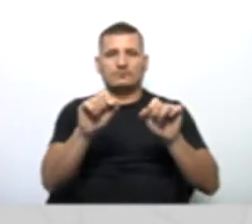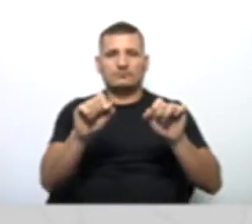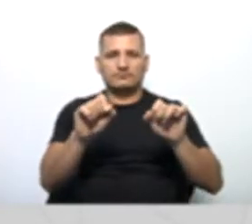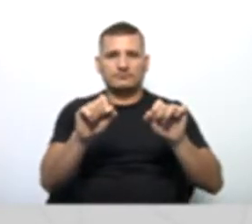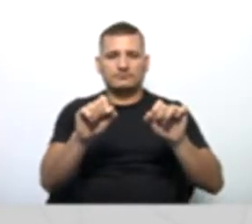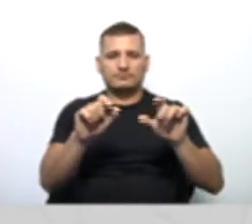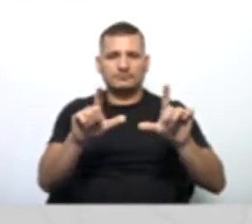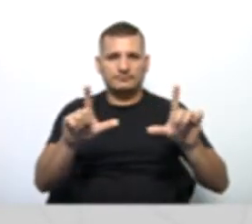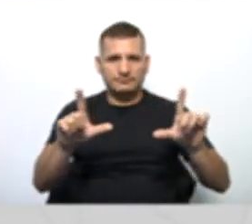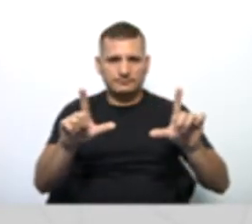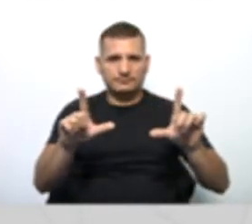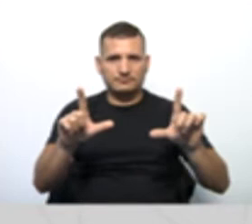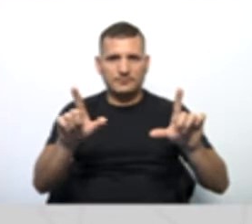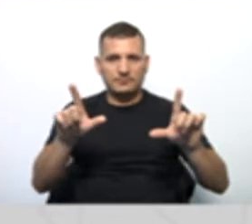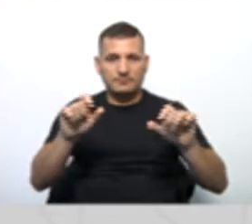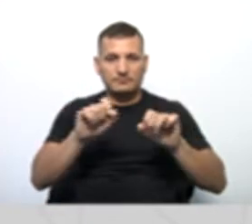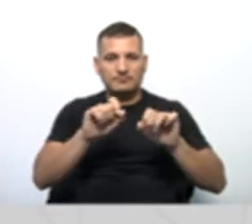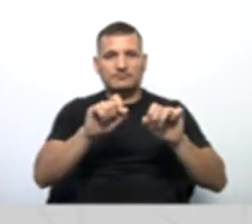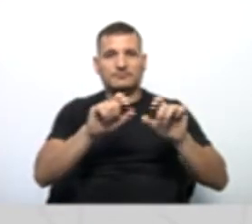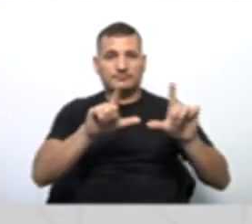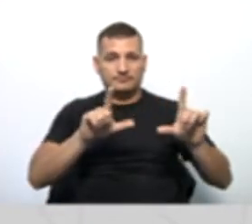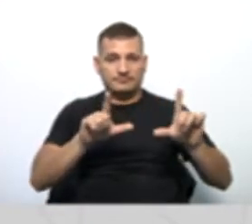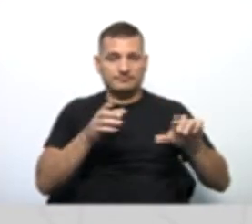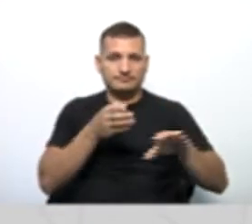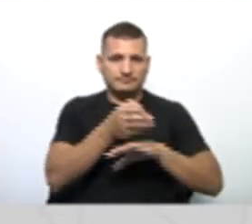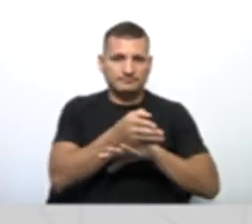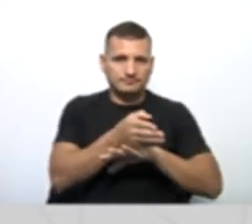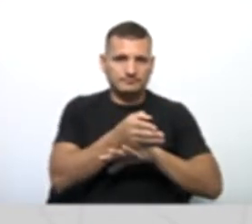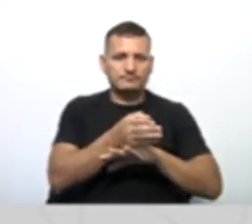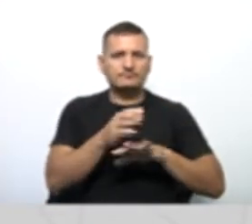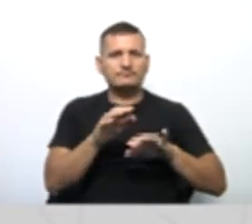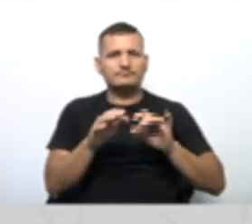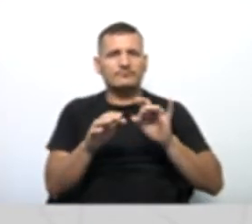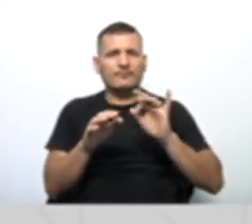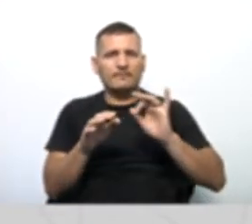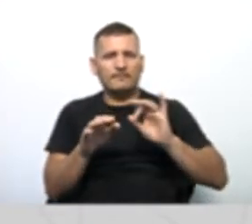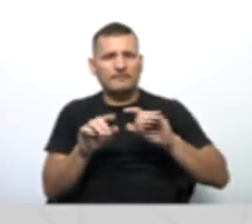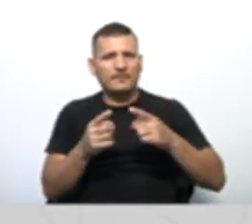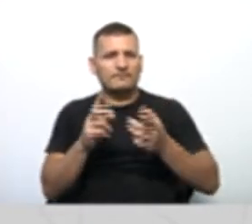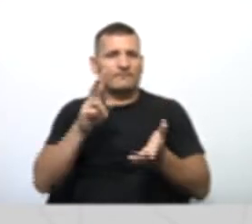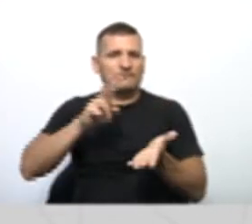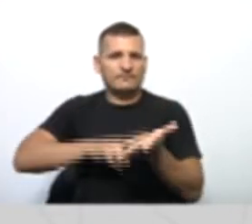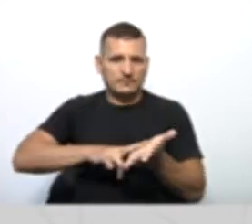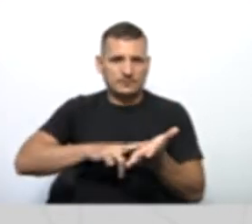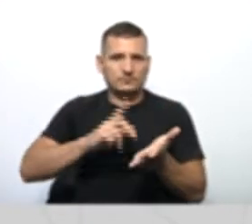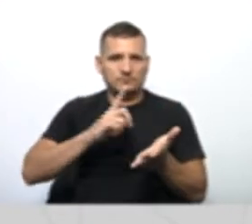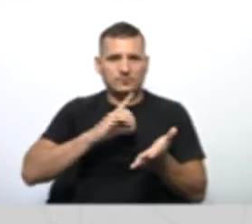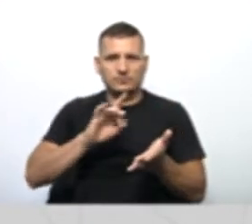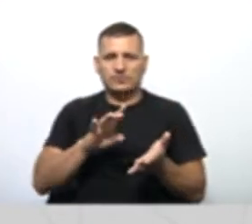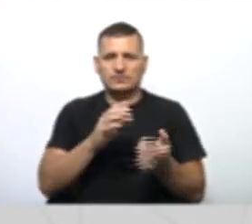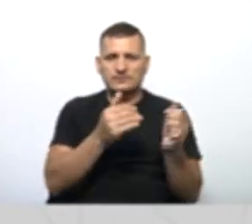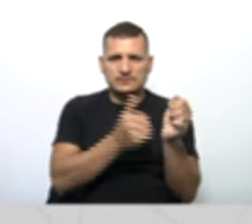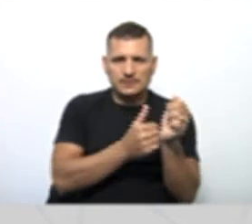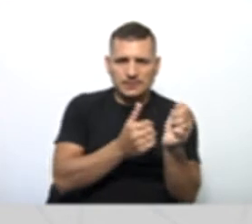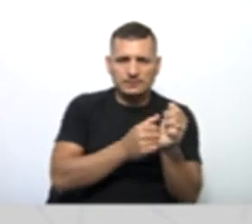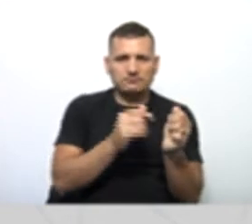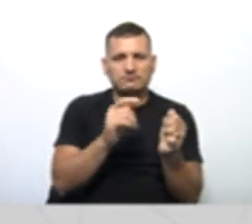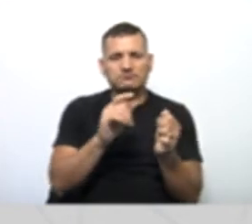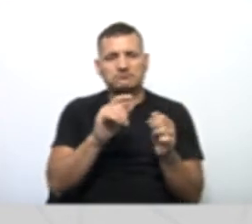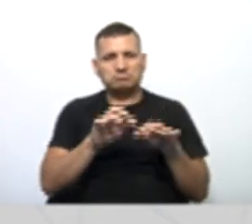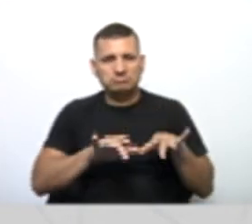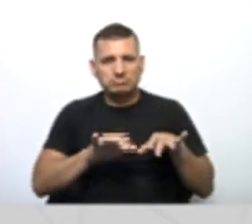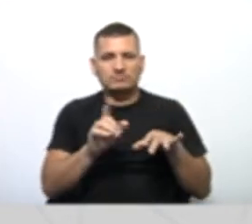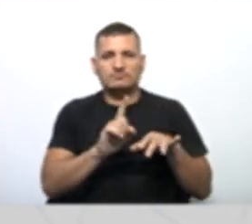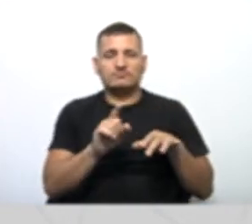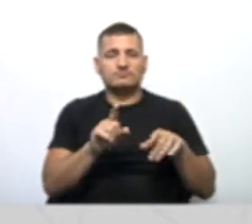não é somente por meio de usuário e senha, existem métodos de autenticação diferentes, que a gente até falou, o método de autenticação de